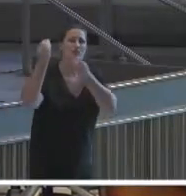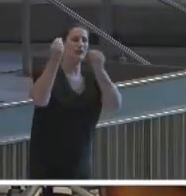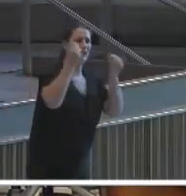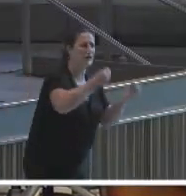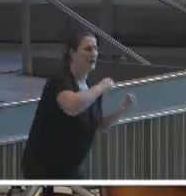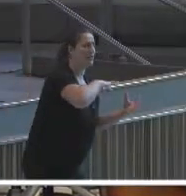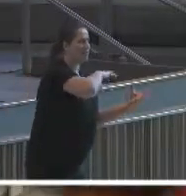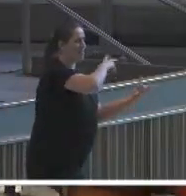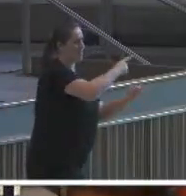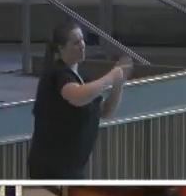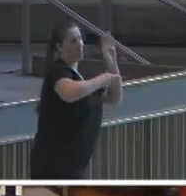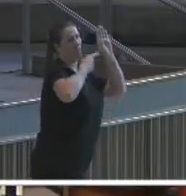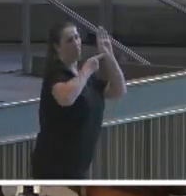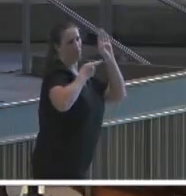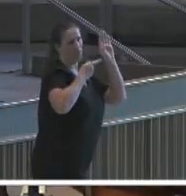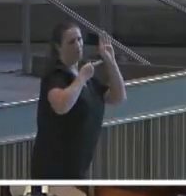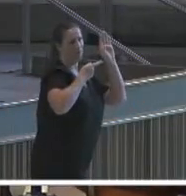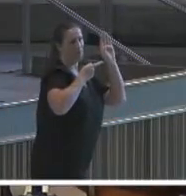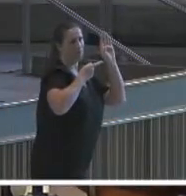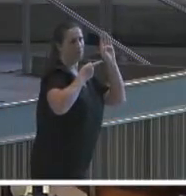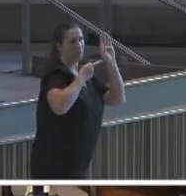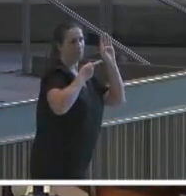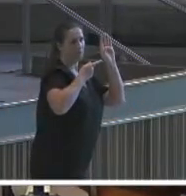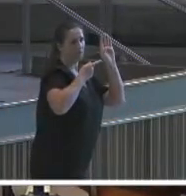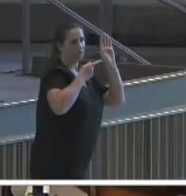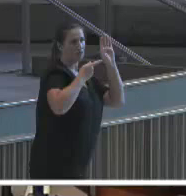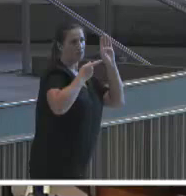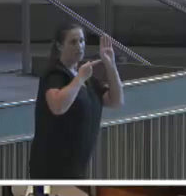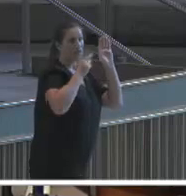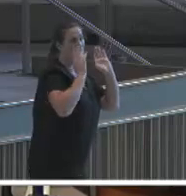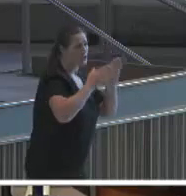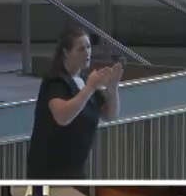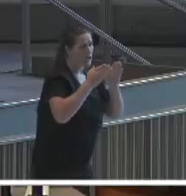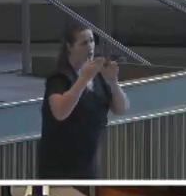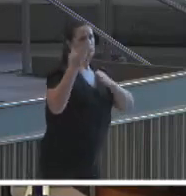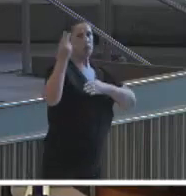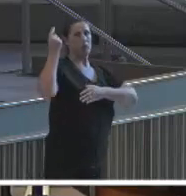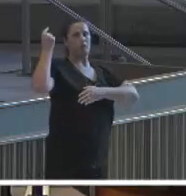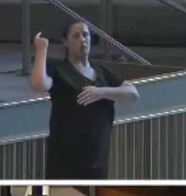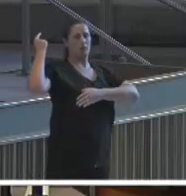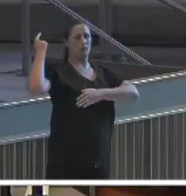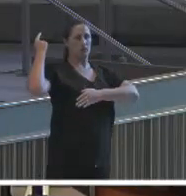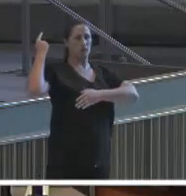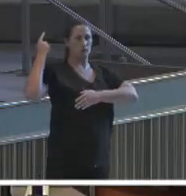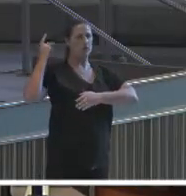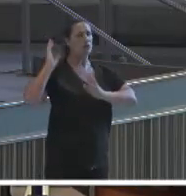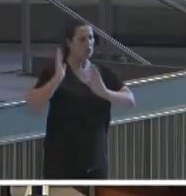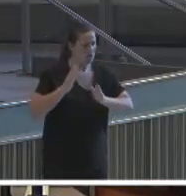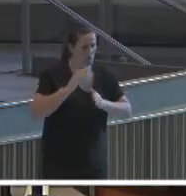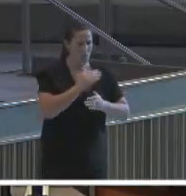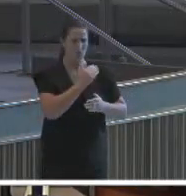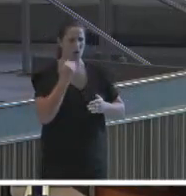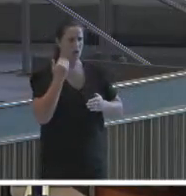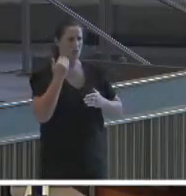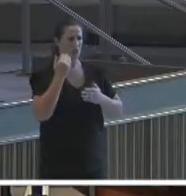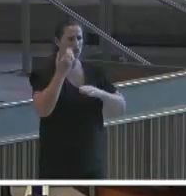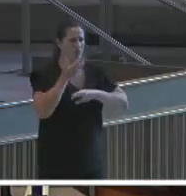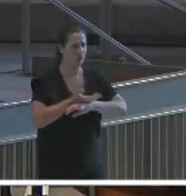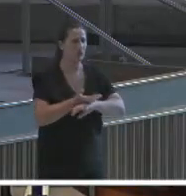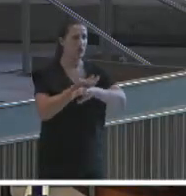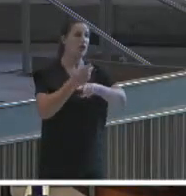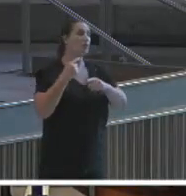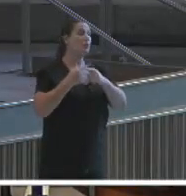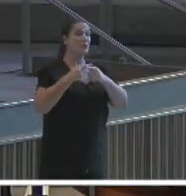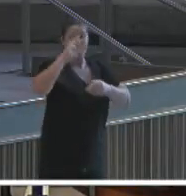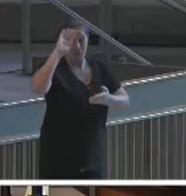terra prometida. A antiga geração tinha morrido no deserto porque não creu que Deus lhes daria a terra